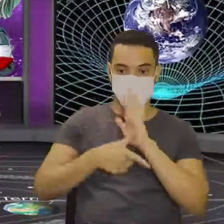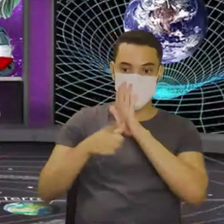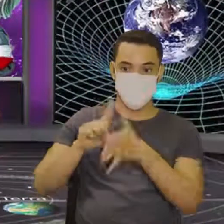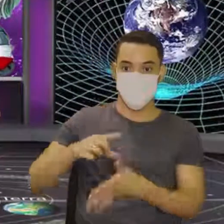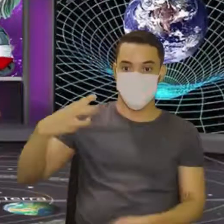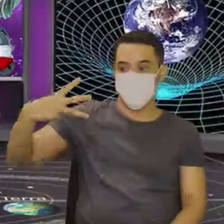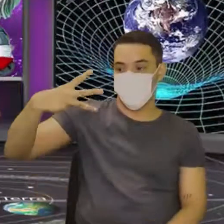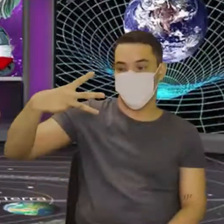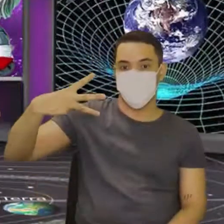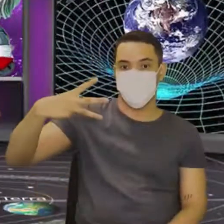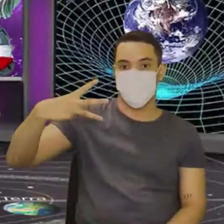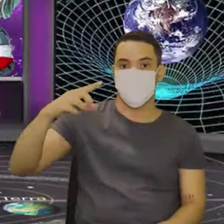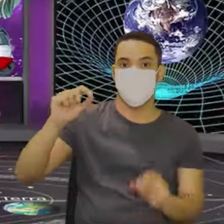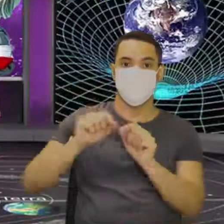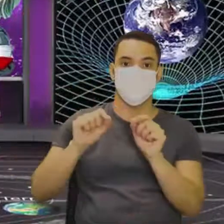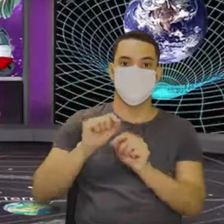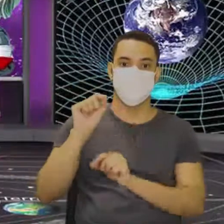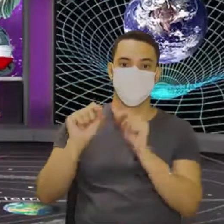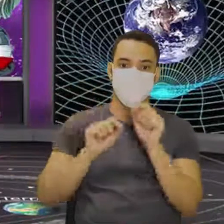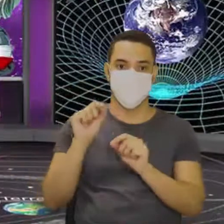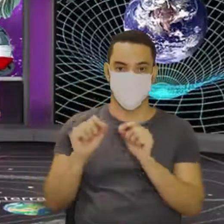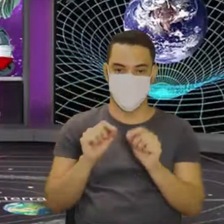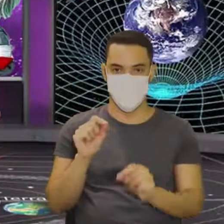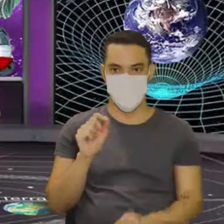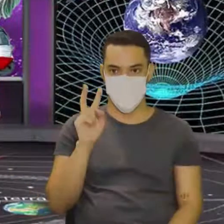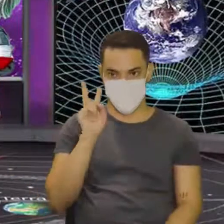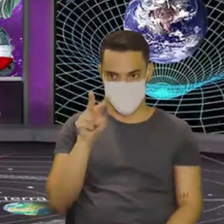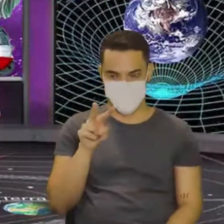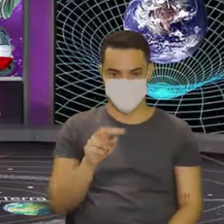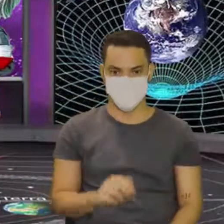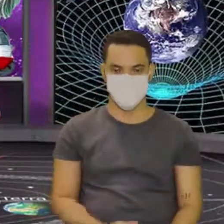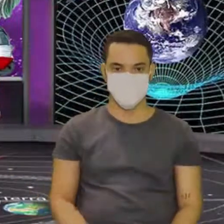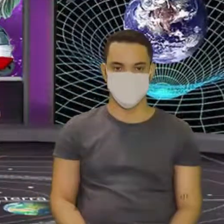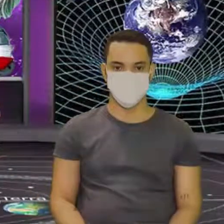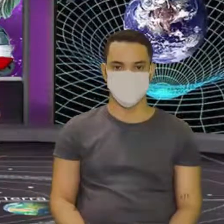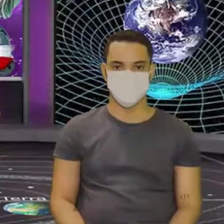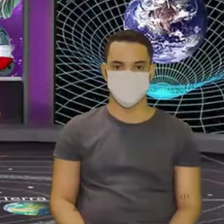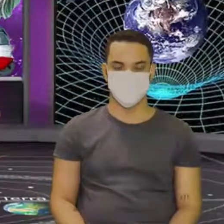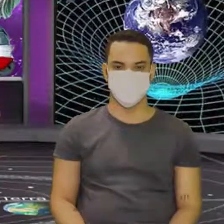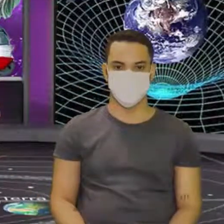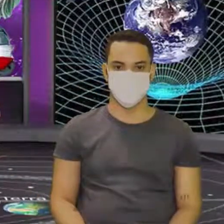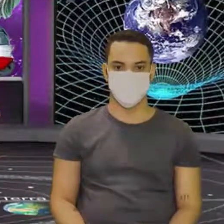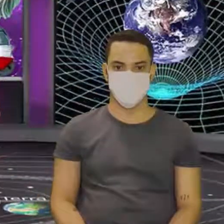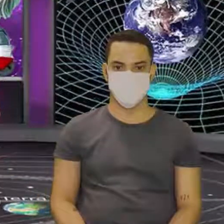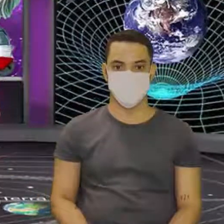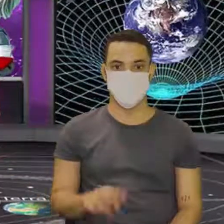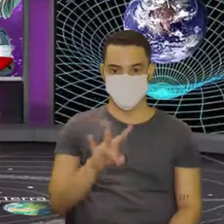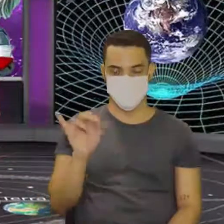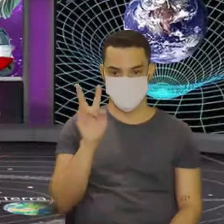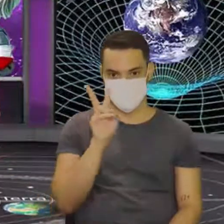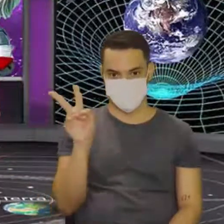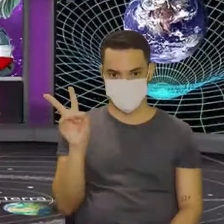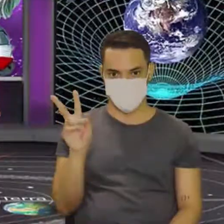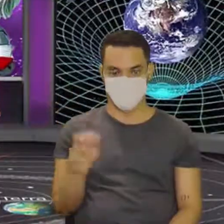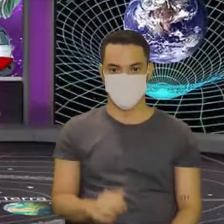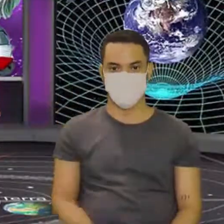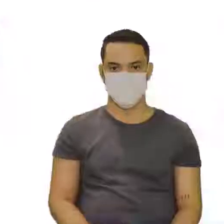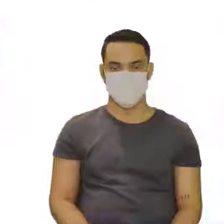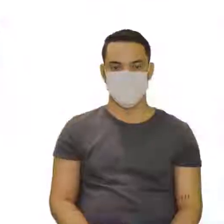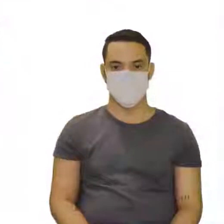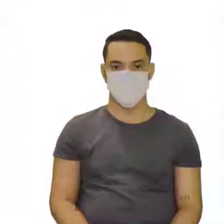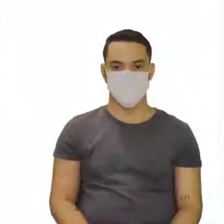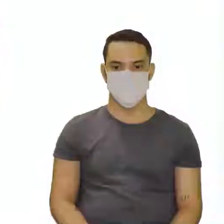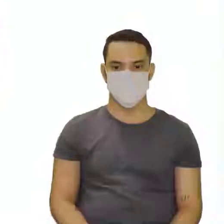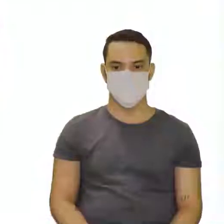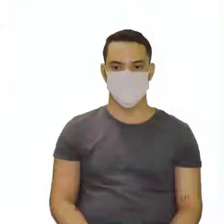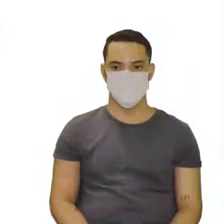representa, colocar uma ruguinha, né? Vamos colocar aqui um sinalzinho, como vocês podem observar ali, olha só. Então, para a